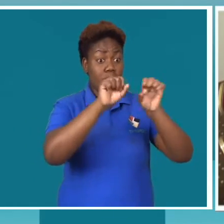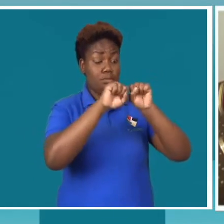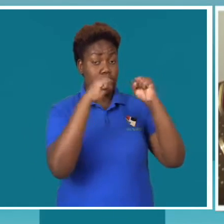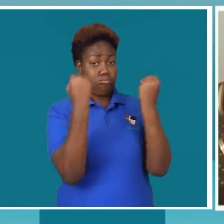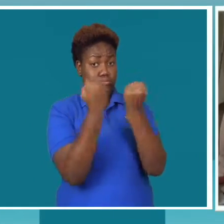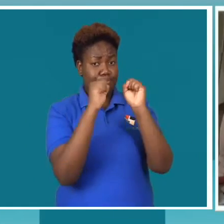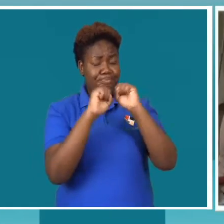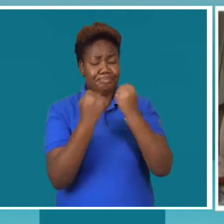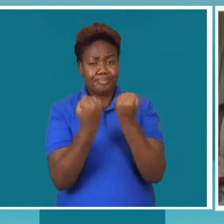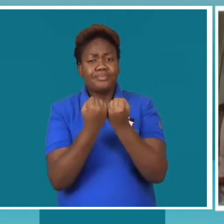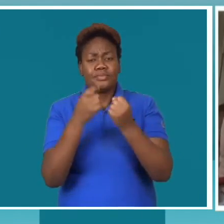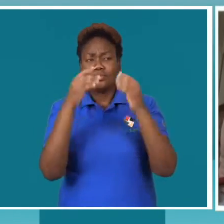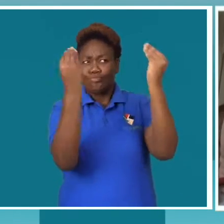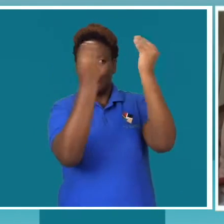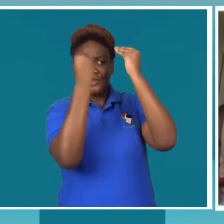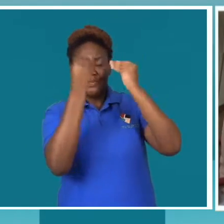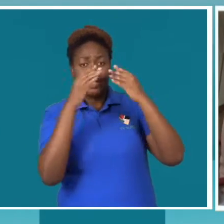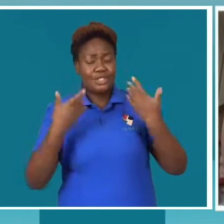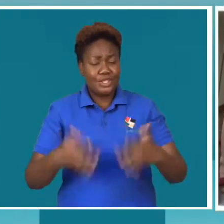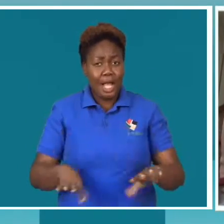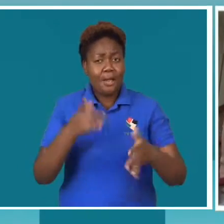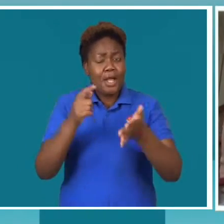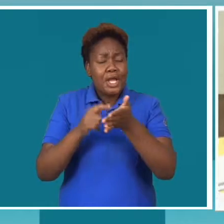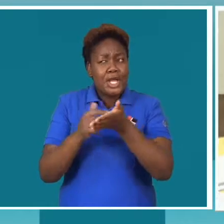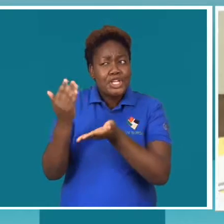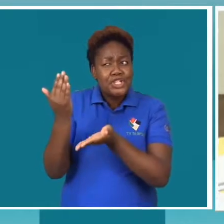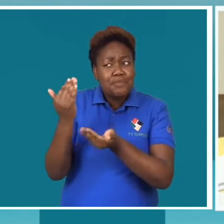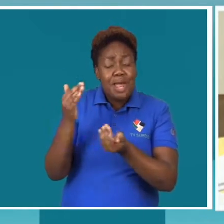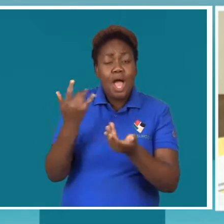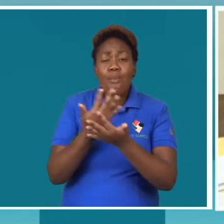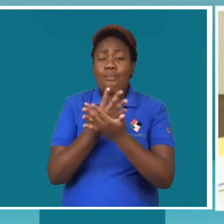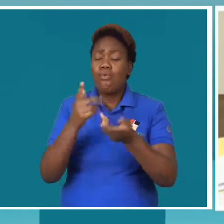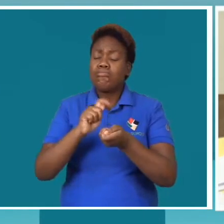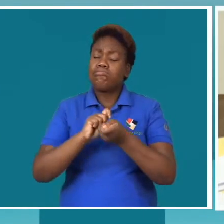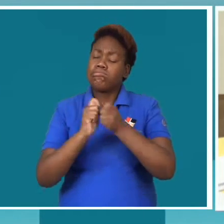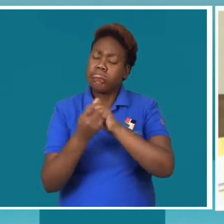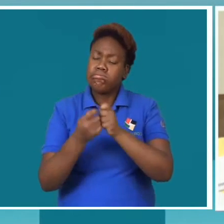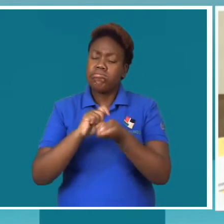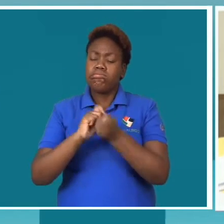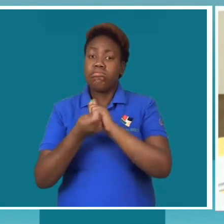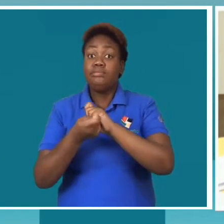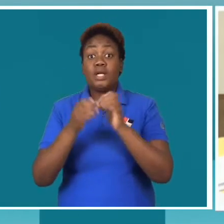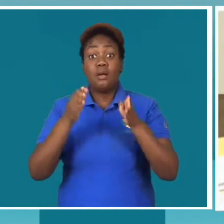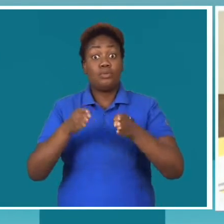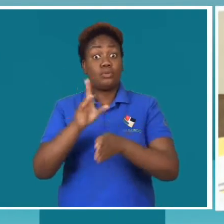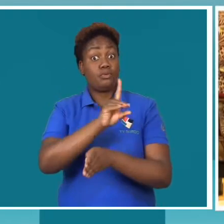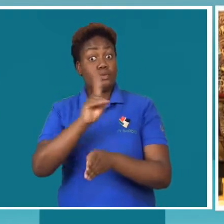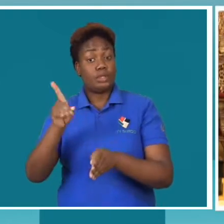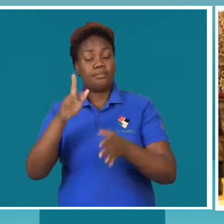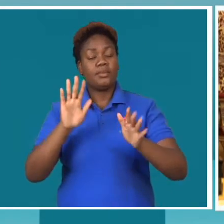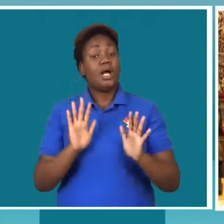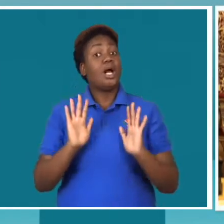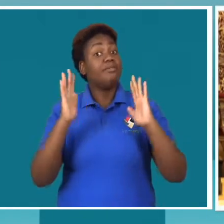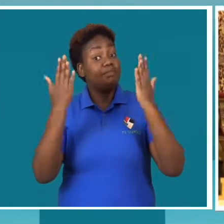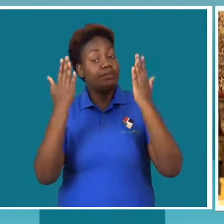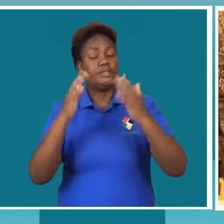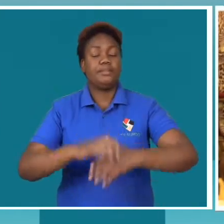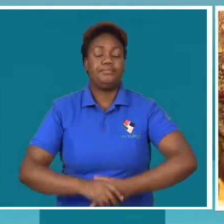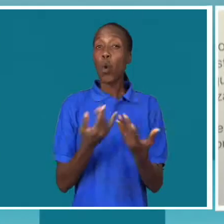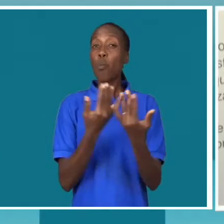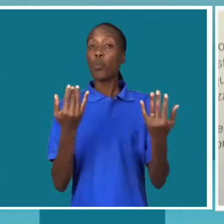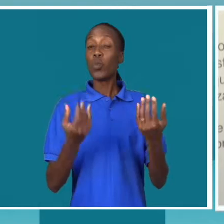beneficiárias consideram a formação oportuna e esperam que muita coisa mude na vida das pessoas com deficiência.